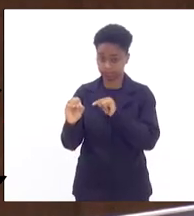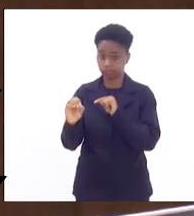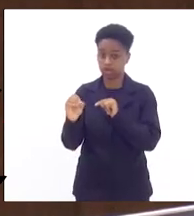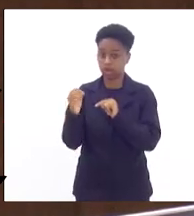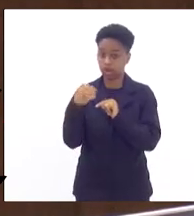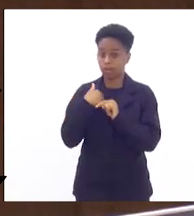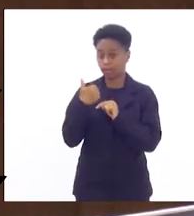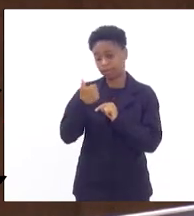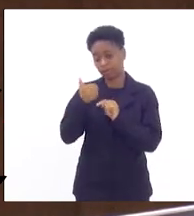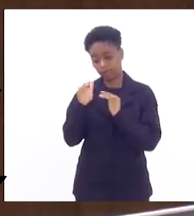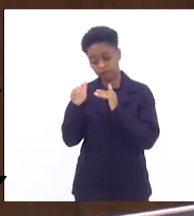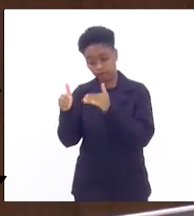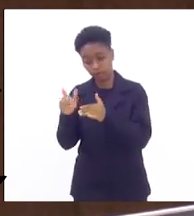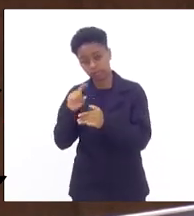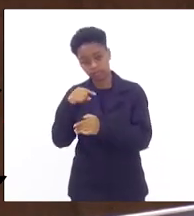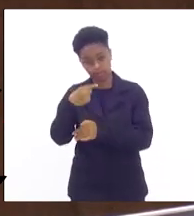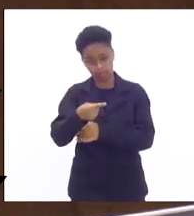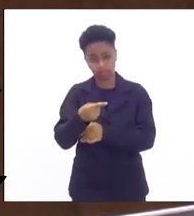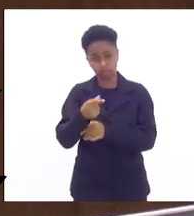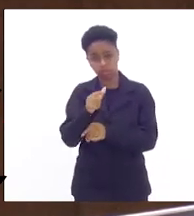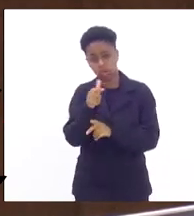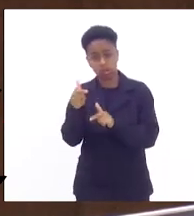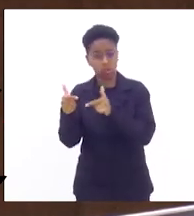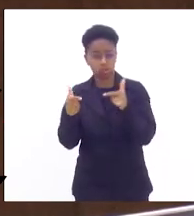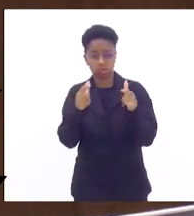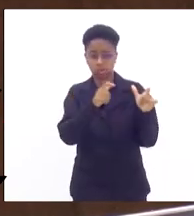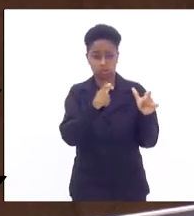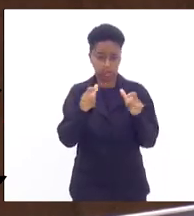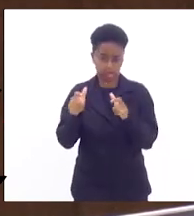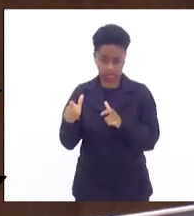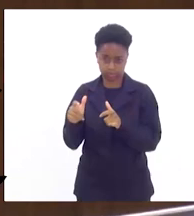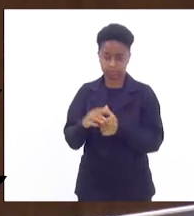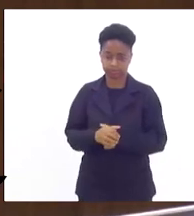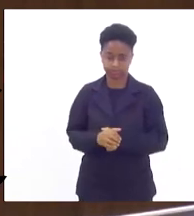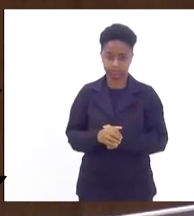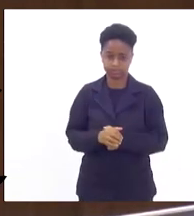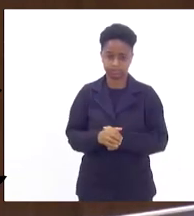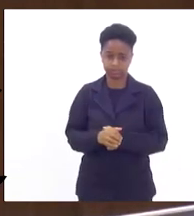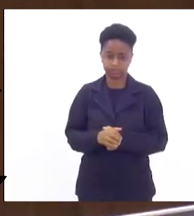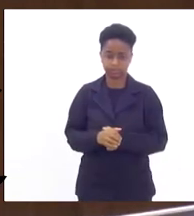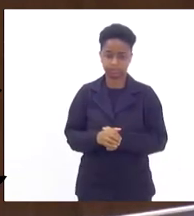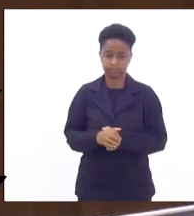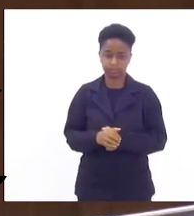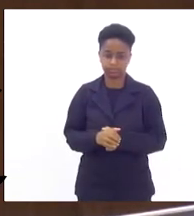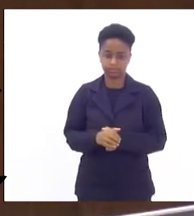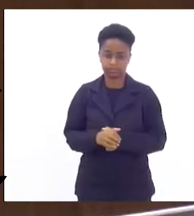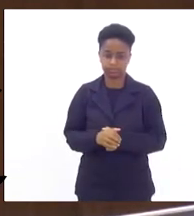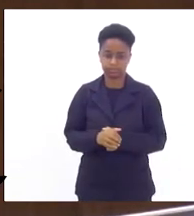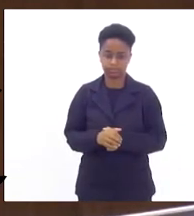tratar primeiro da Zona Oeste para depois chegar às questões de Pinheiral, de Rio Claro, que foi colocado aqui. Tá?